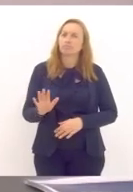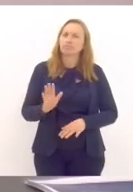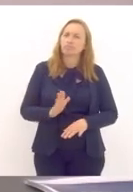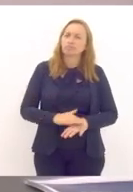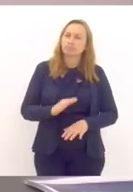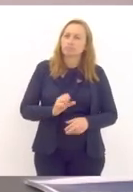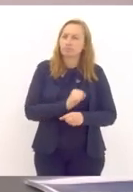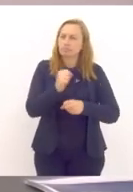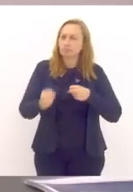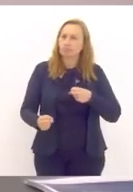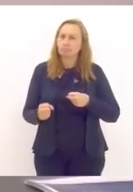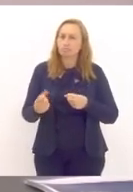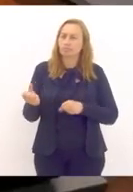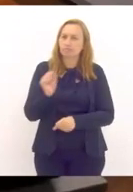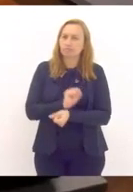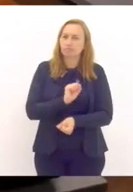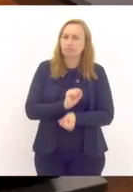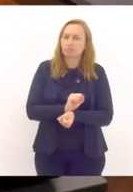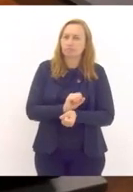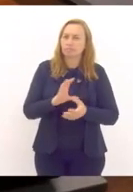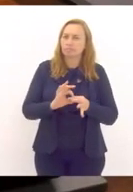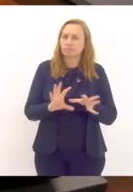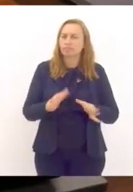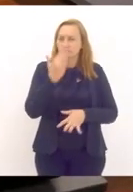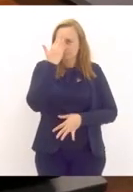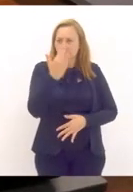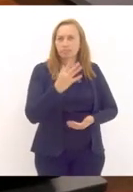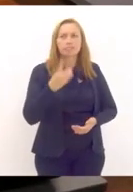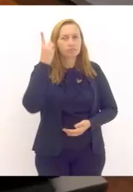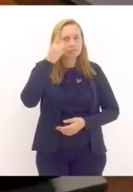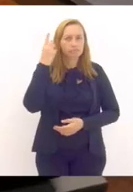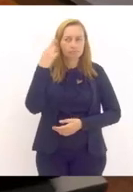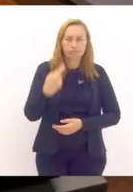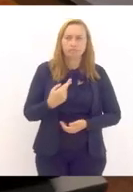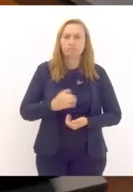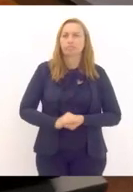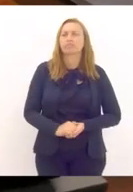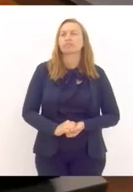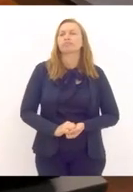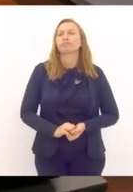só a consolidação. Obrigado. Deputada Renata Souza.